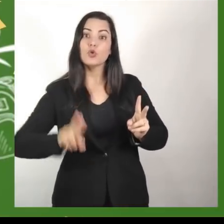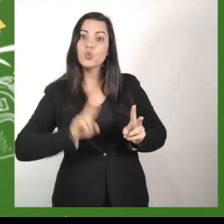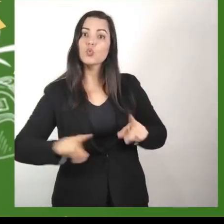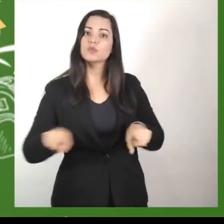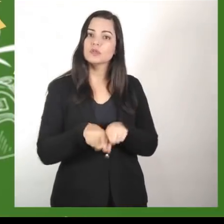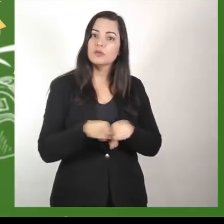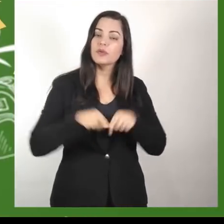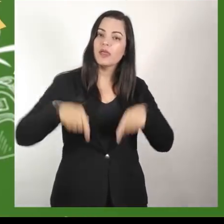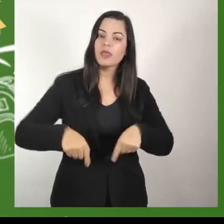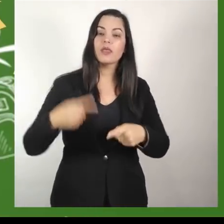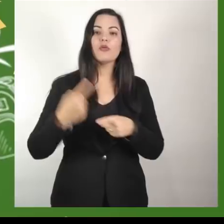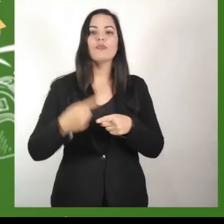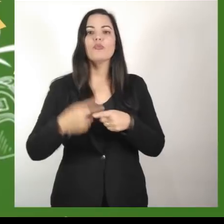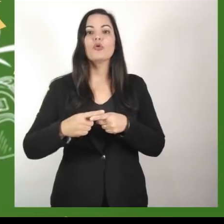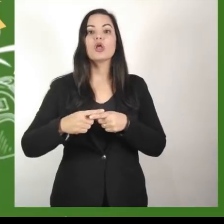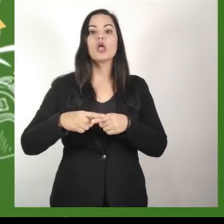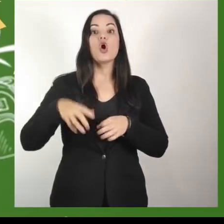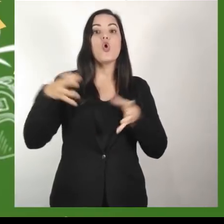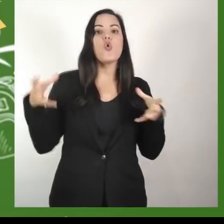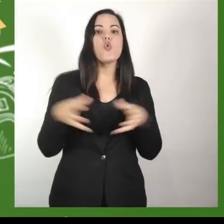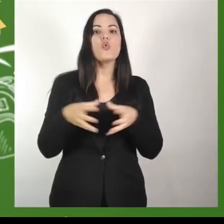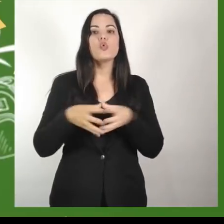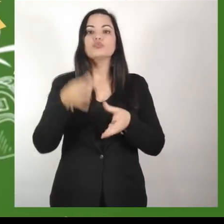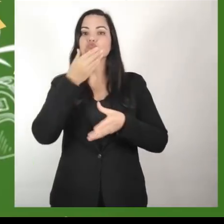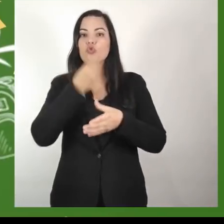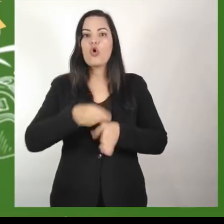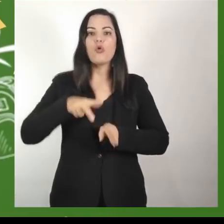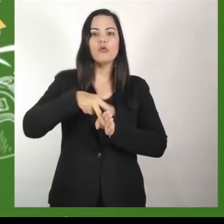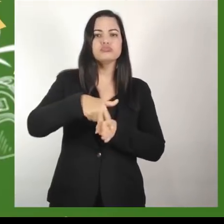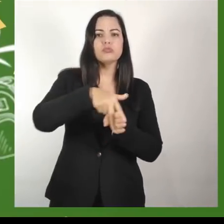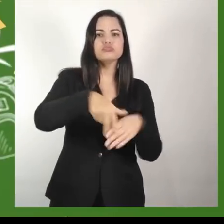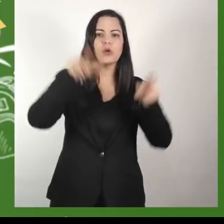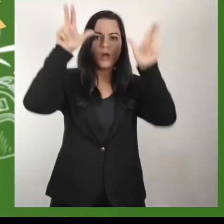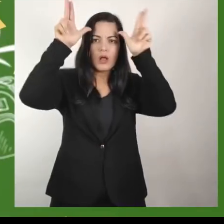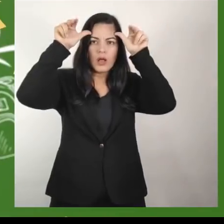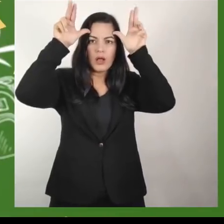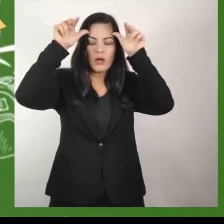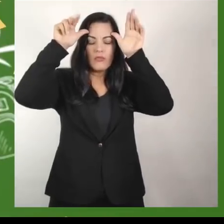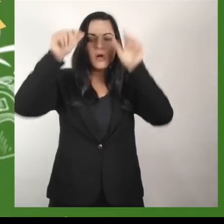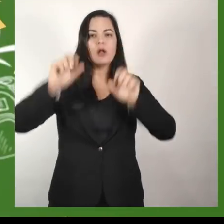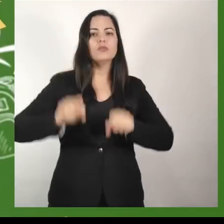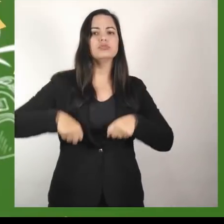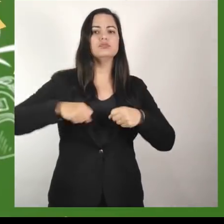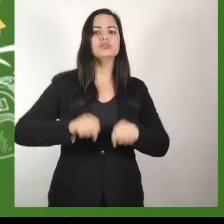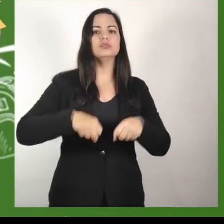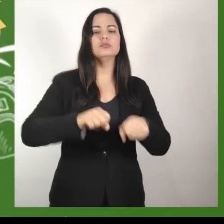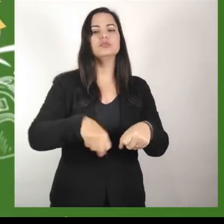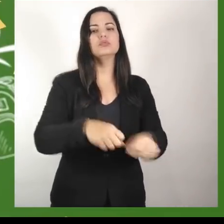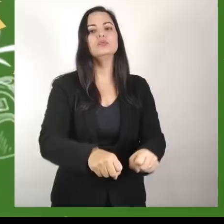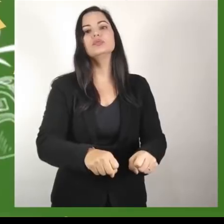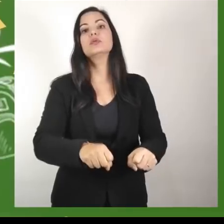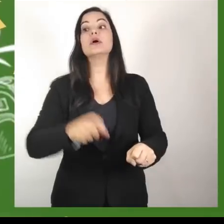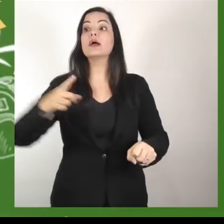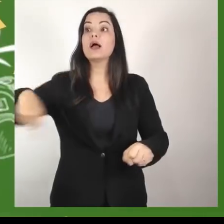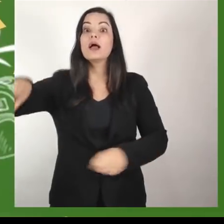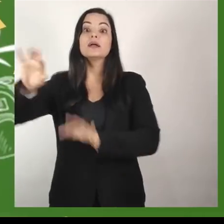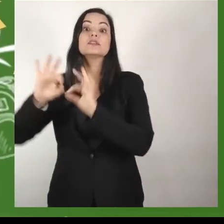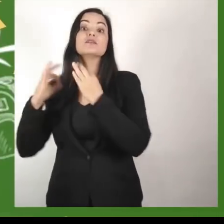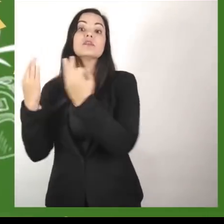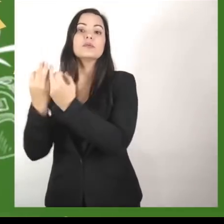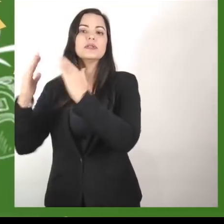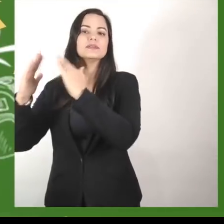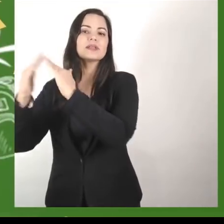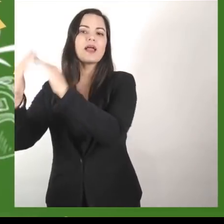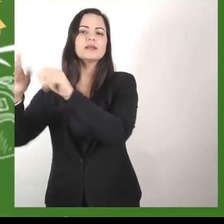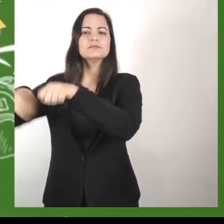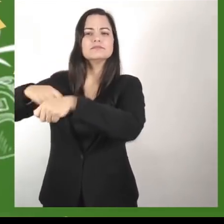casas produziam esse prato para ajudar na alimentação dos tropeiros que passavam pela região. É por isso que ele tem